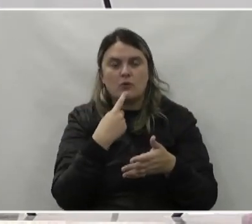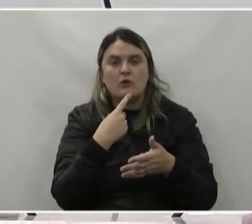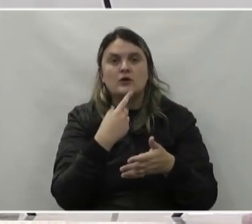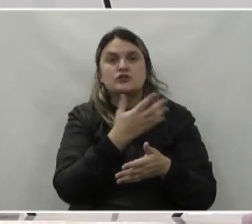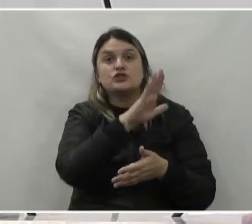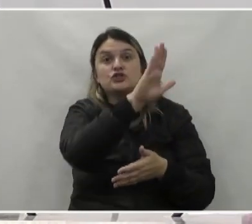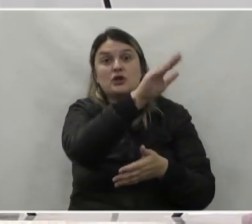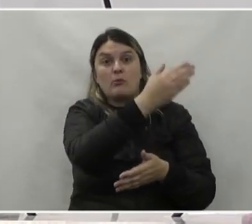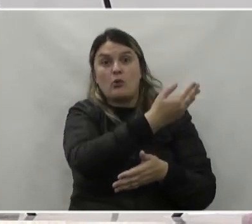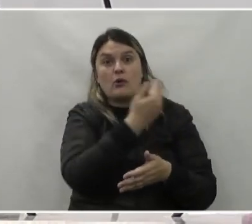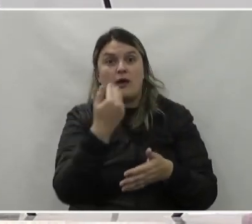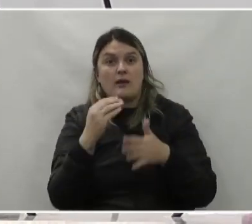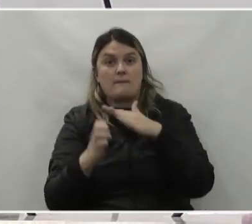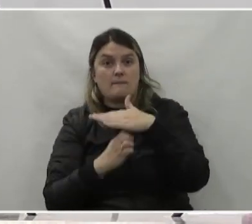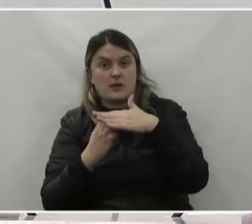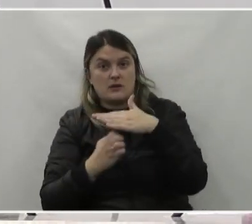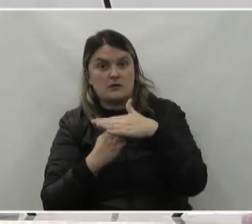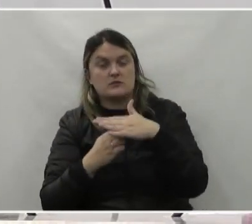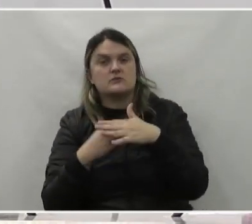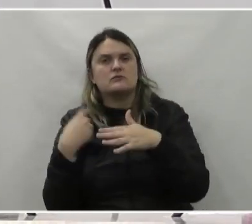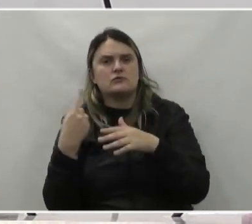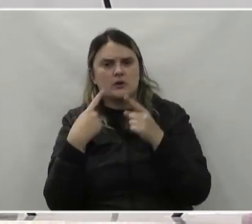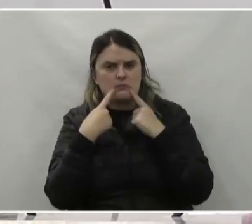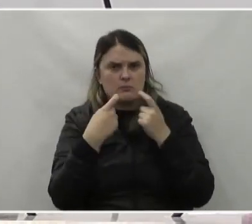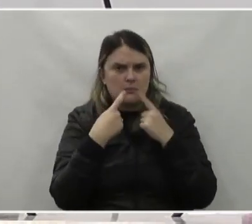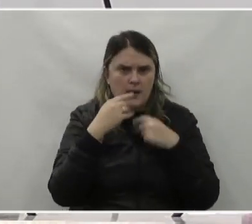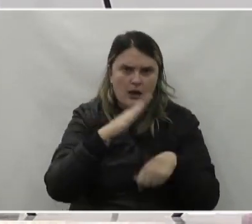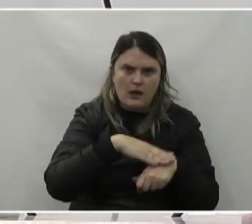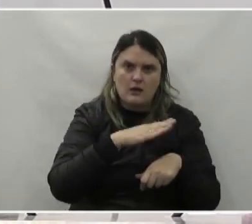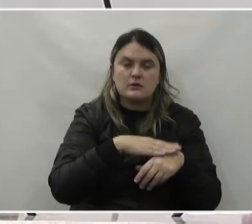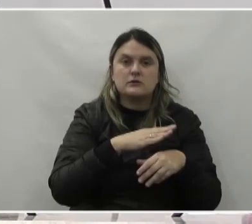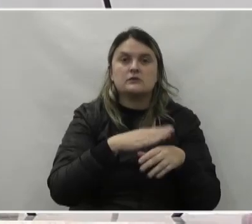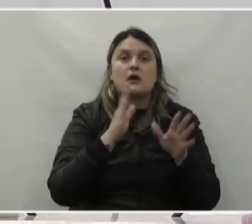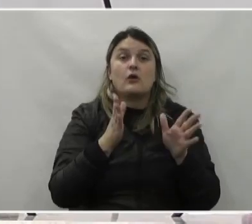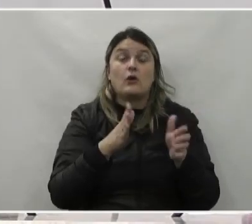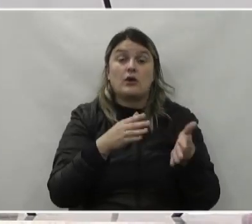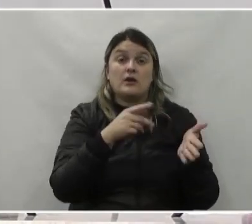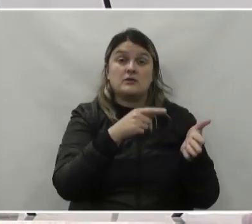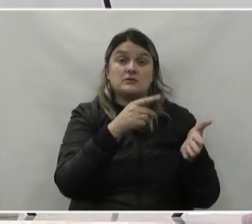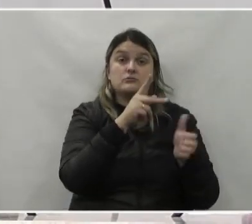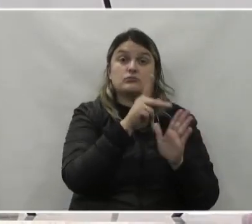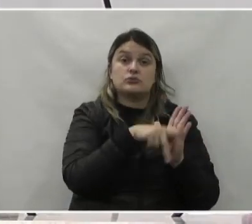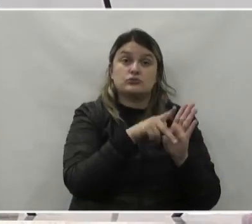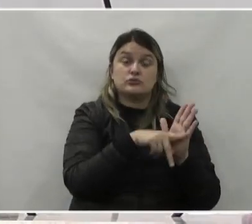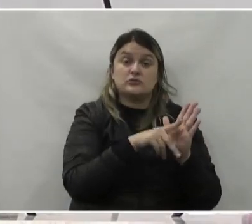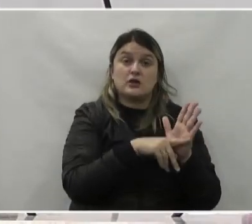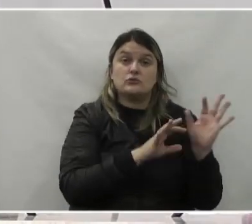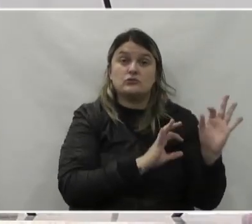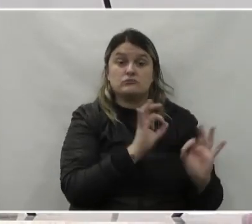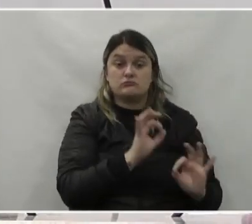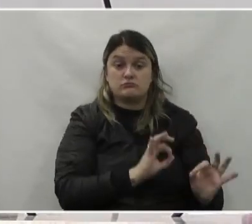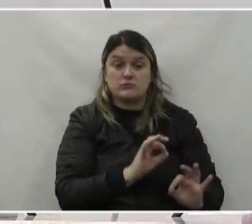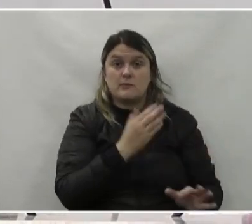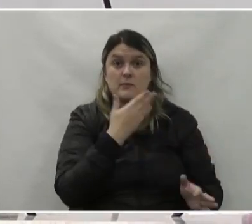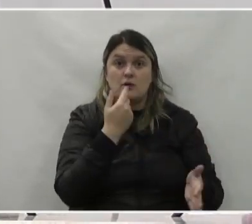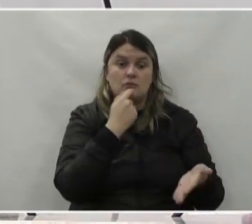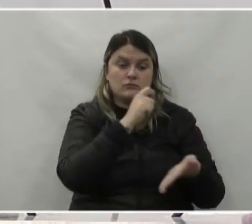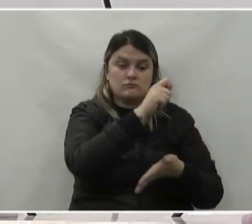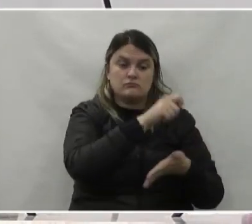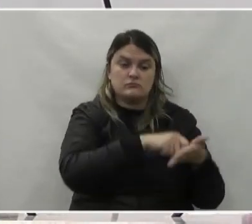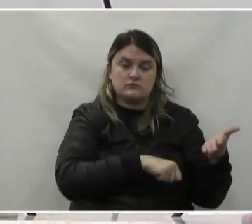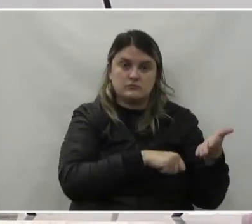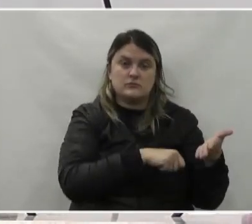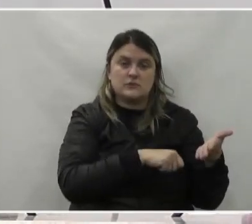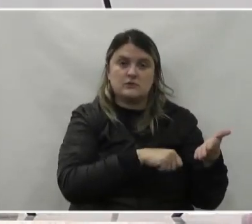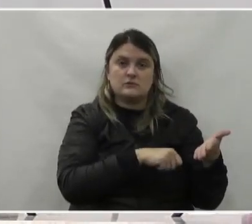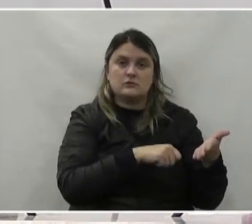explicar, e a gente fez algumas reivindicações, e hoje em dia o contrato, a gente viu